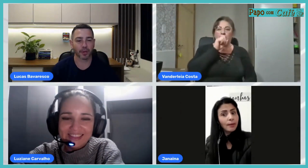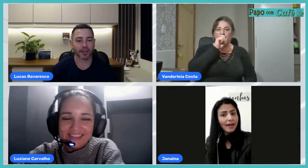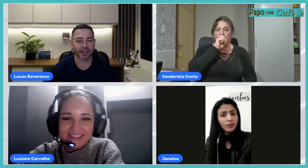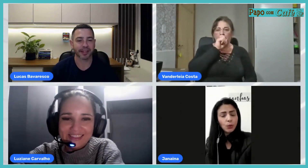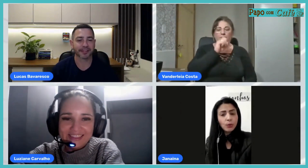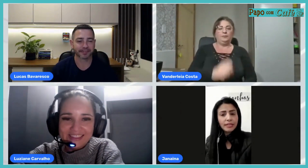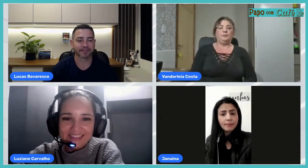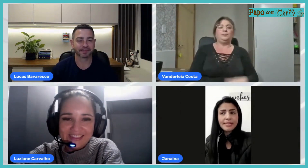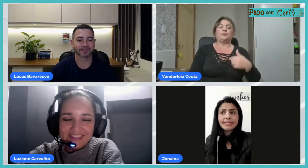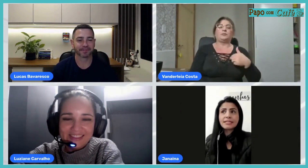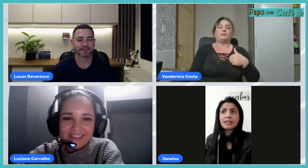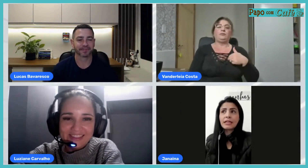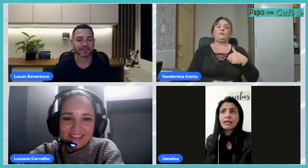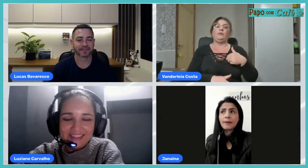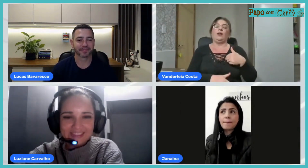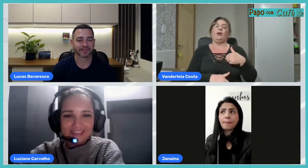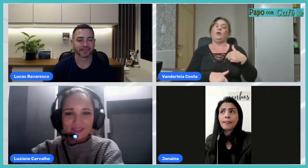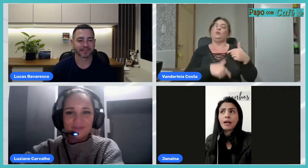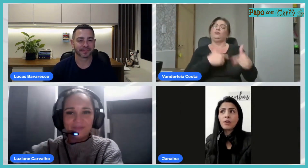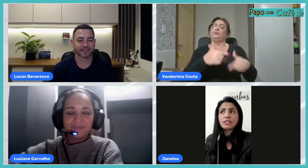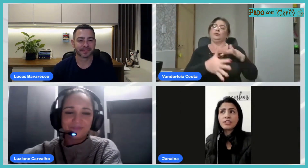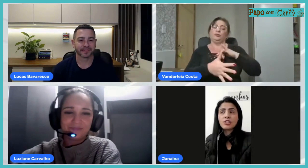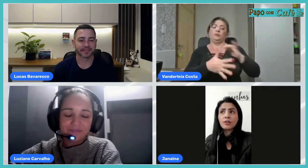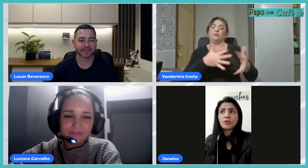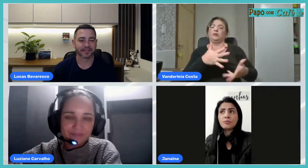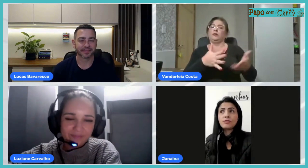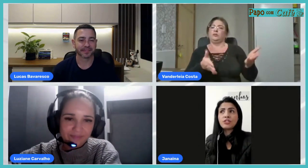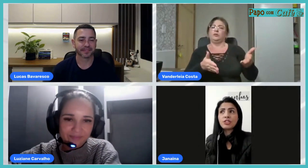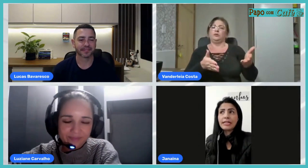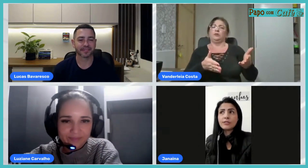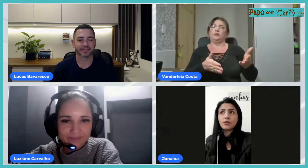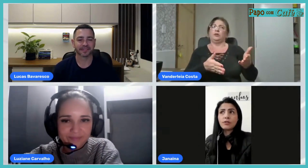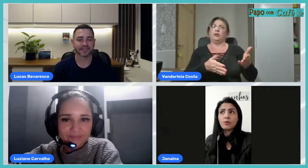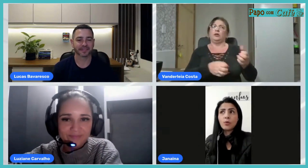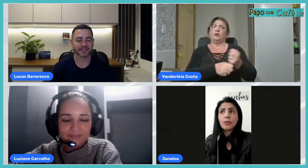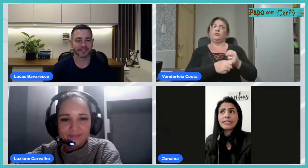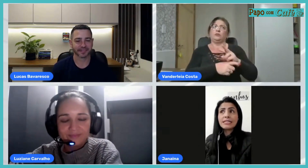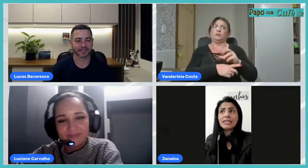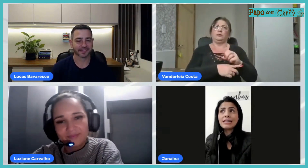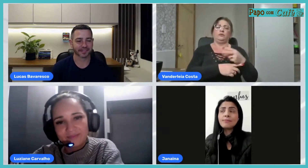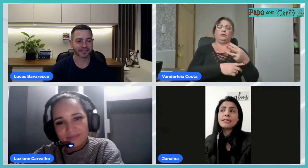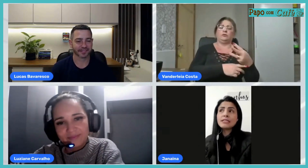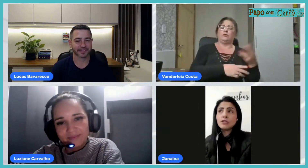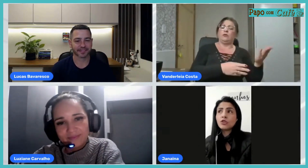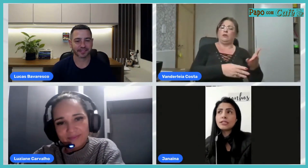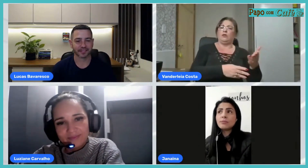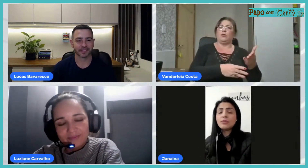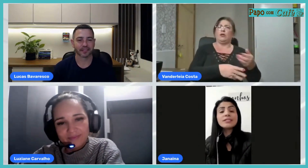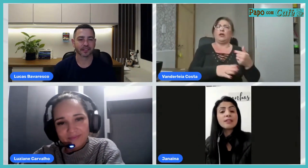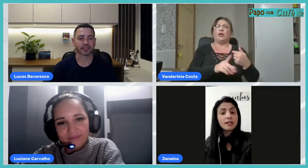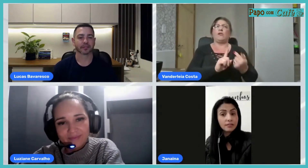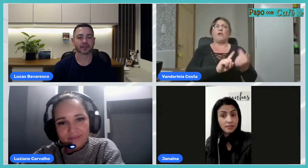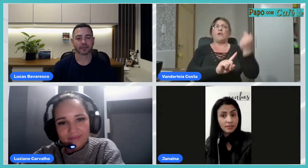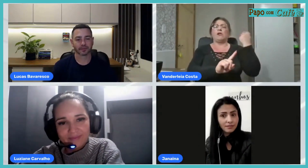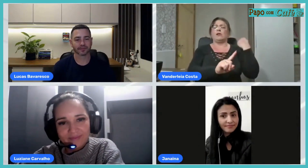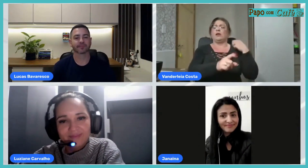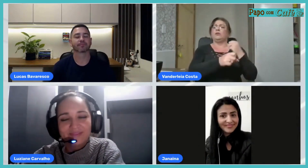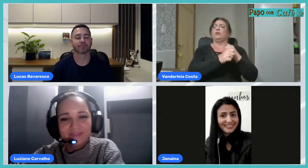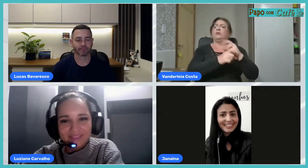Tá com Não, um eu pouquinho. trabalho com Libras. Agora a gente está em 2023, eu conheci Libras em